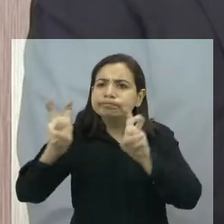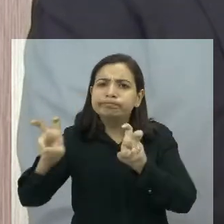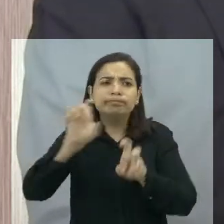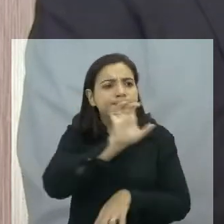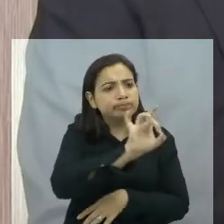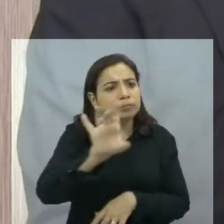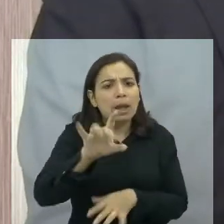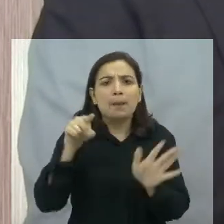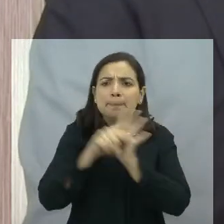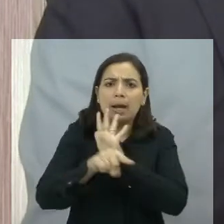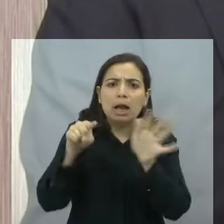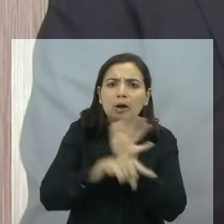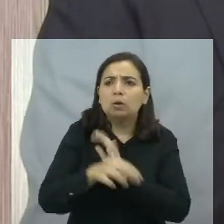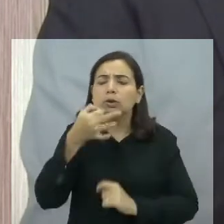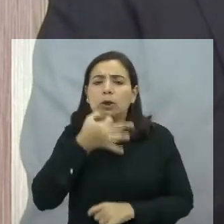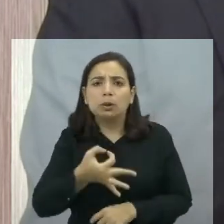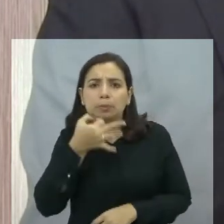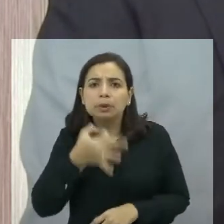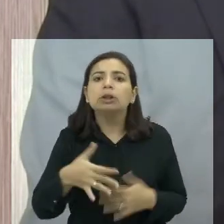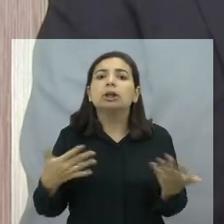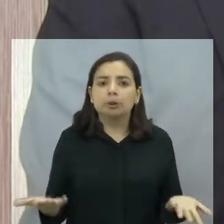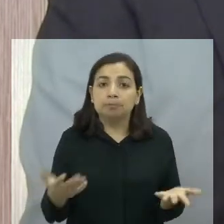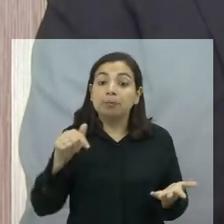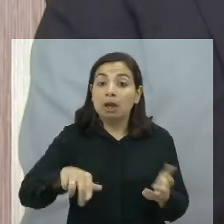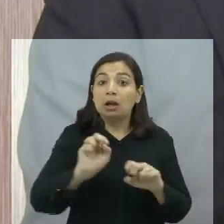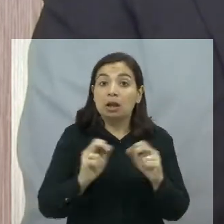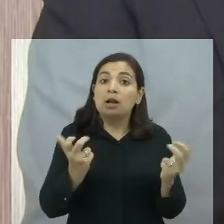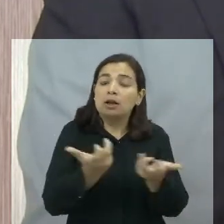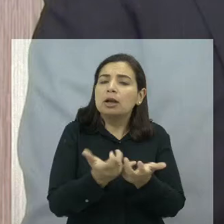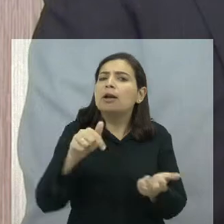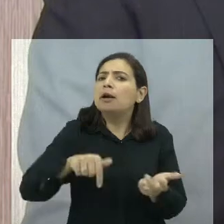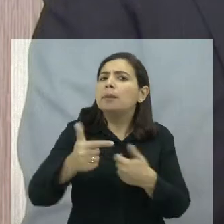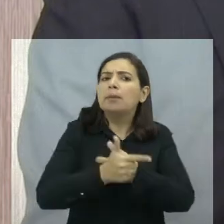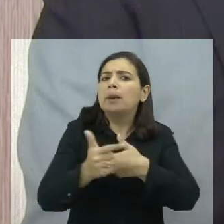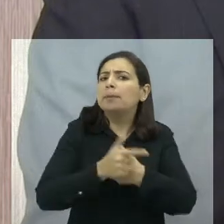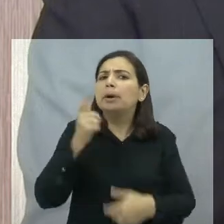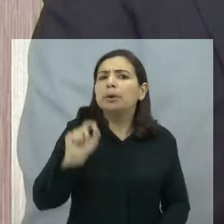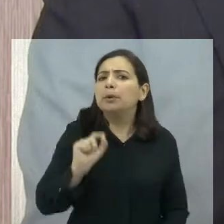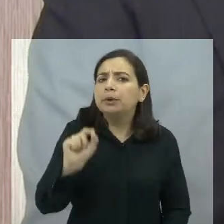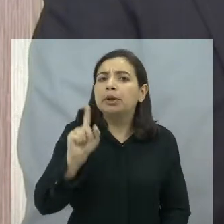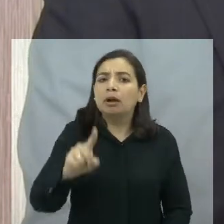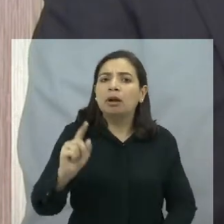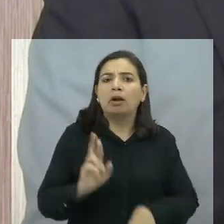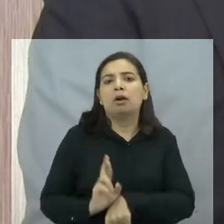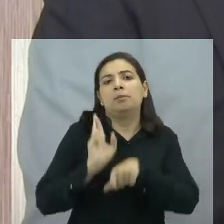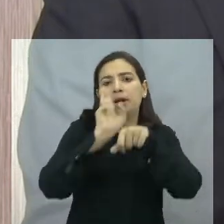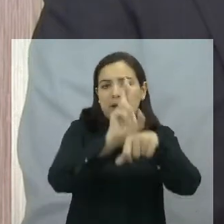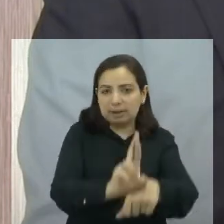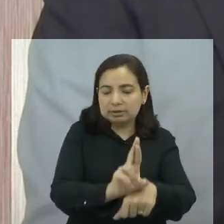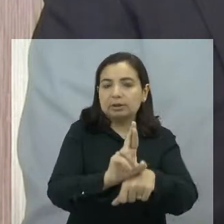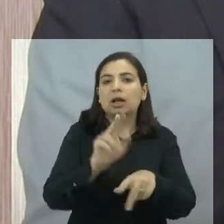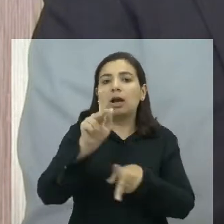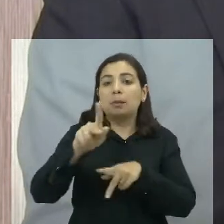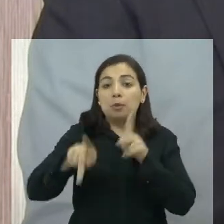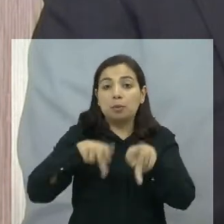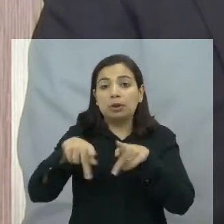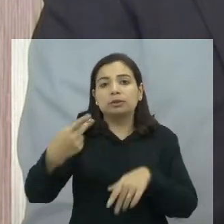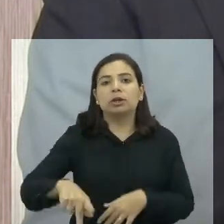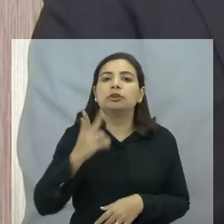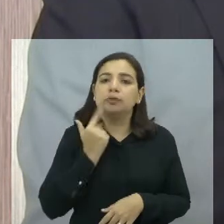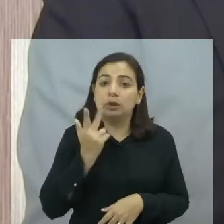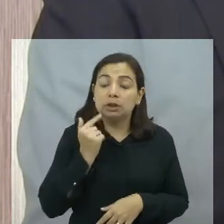senhores. A Câmara Municipal tem um papel de representar a população de Fortaleza. Os 43 vereadores que aqui